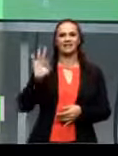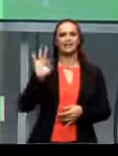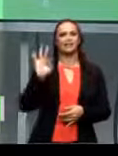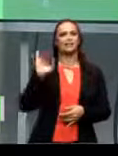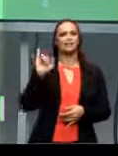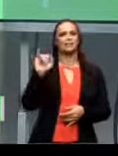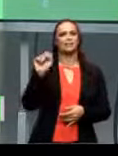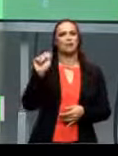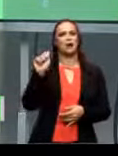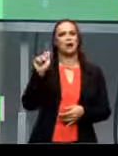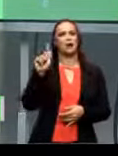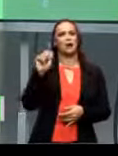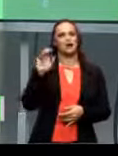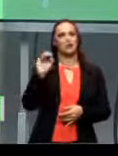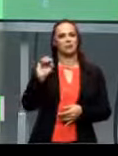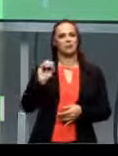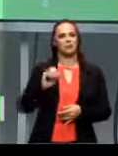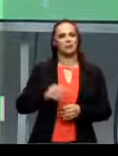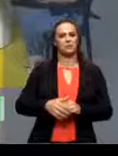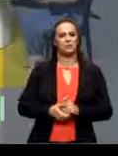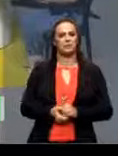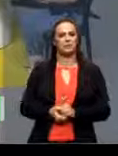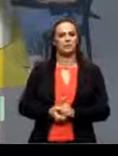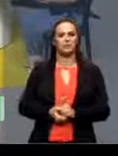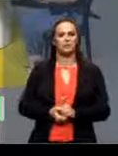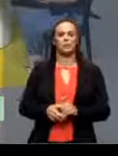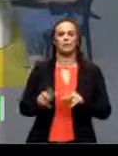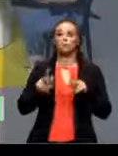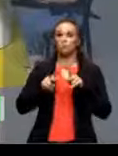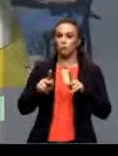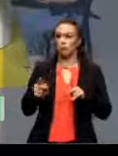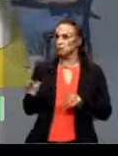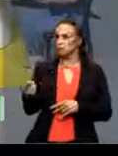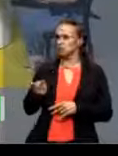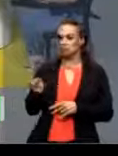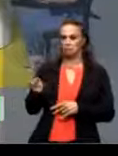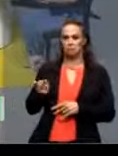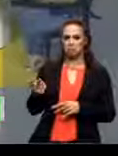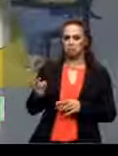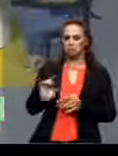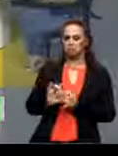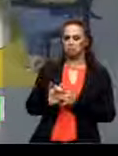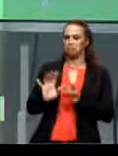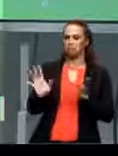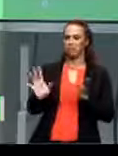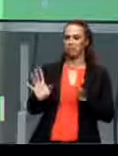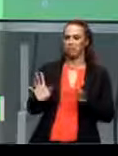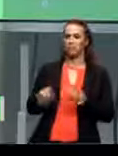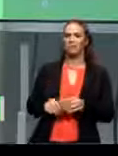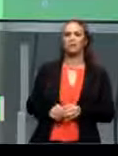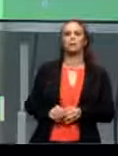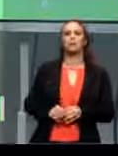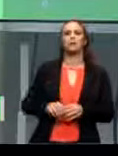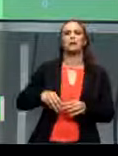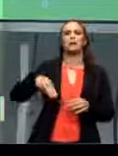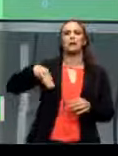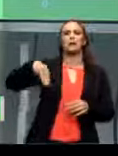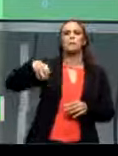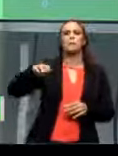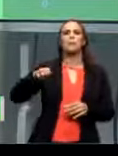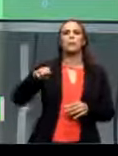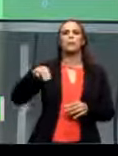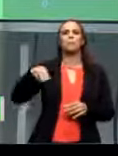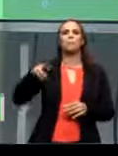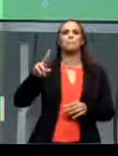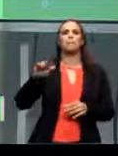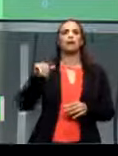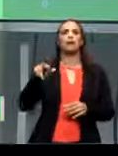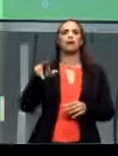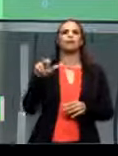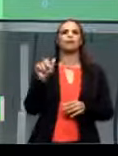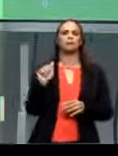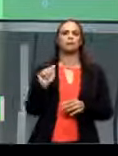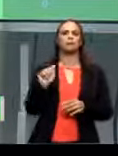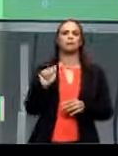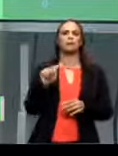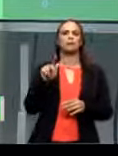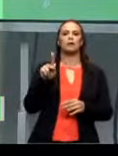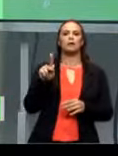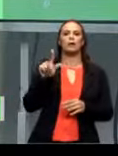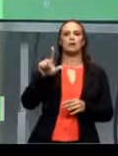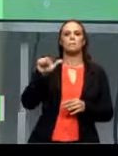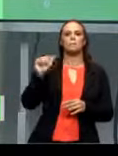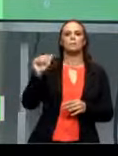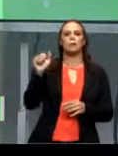Professora, pode ser qualquer uma das duas, podem responder. Membrana plasmática é a mesma coisa que